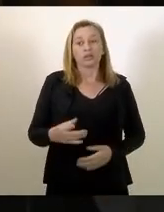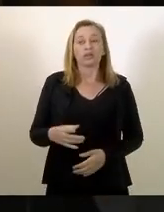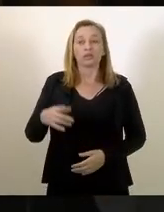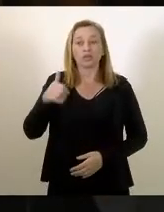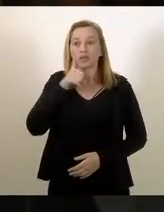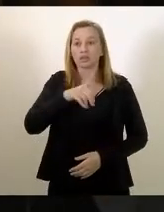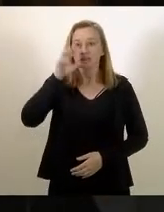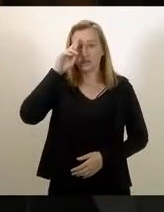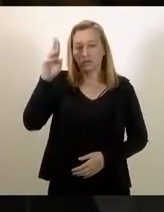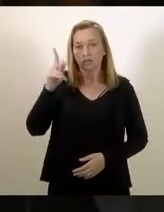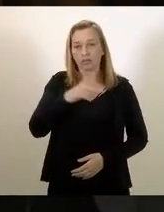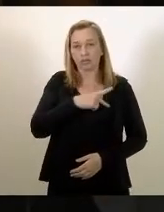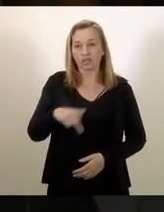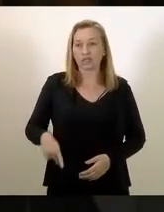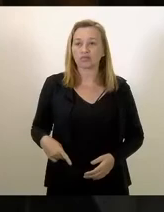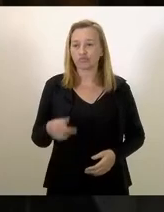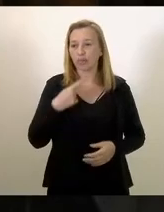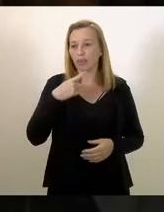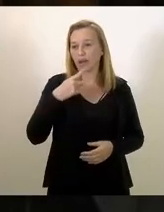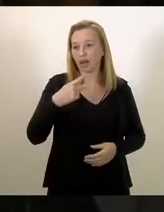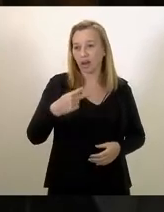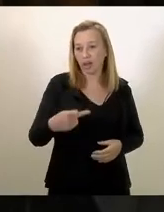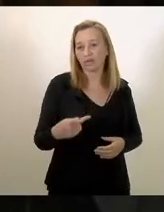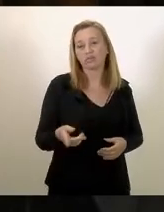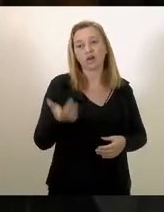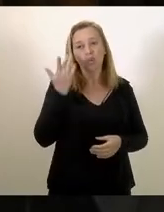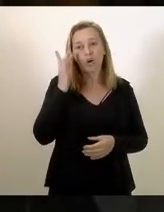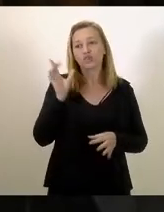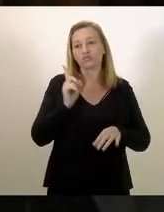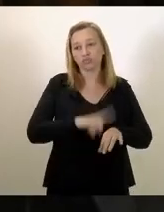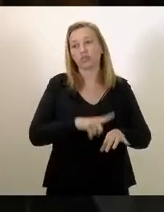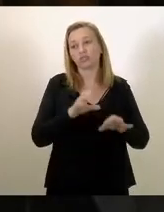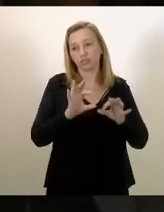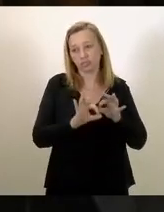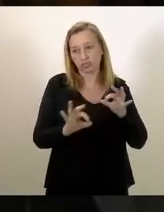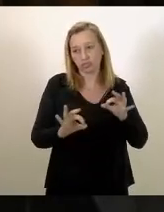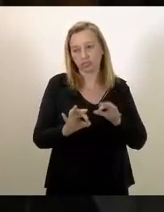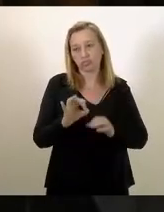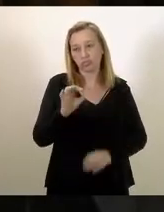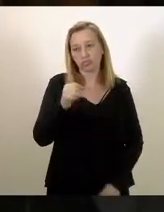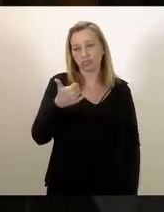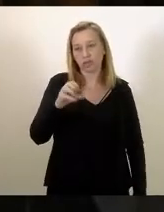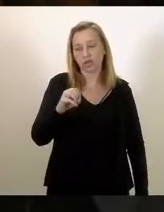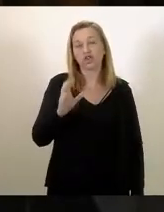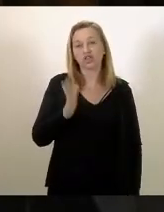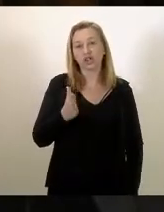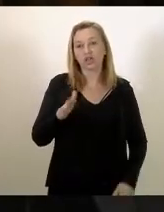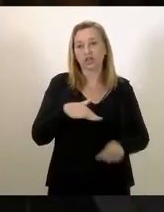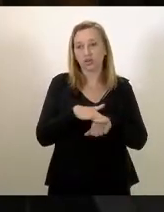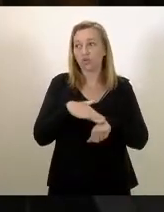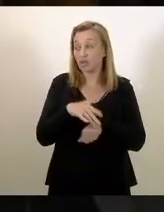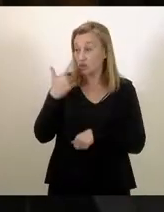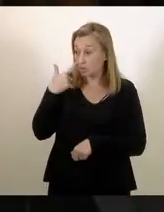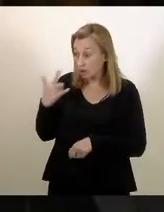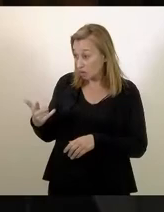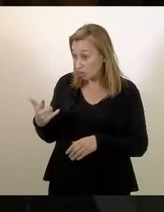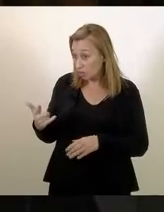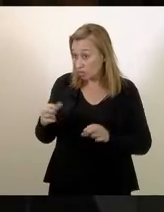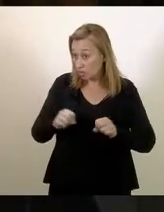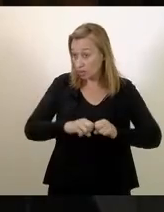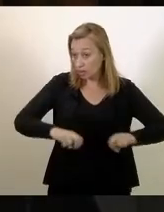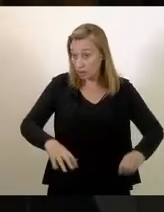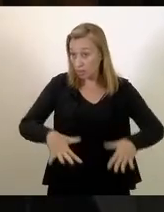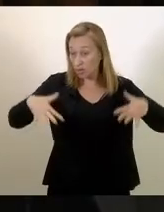quero me alongar porque acho que já cumpriu os meus dez minutos mas essa conversa que eu assisti agora em plenário me